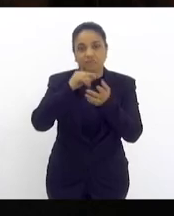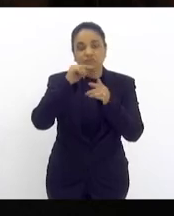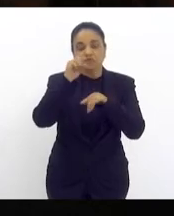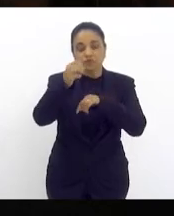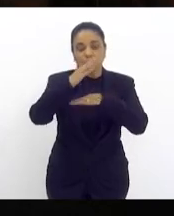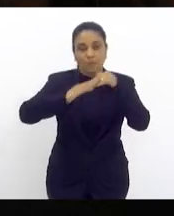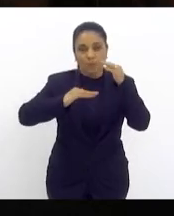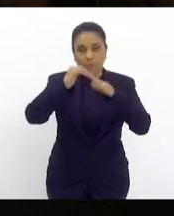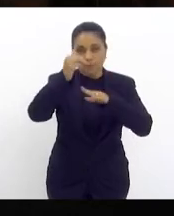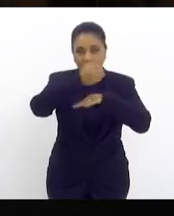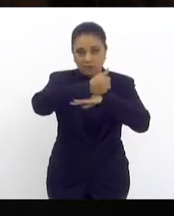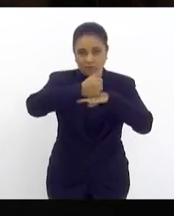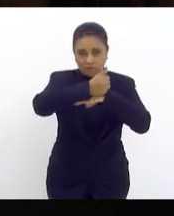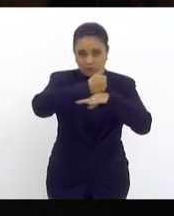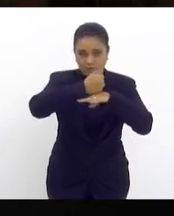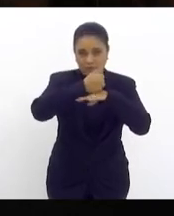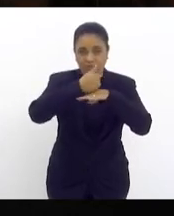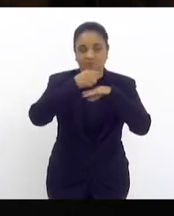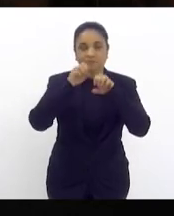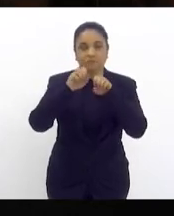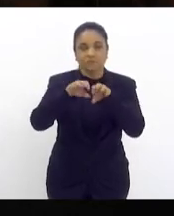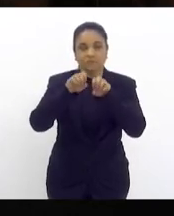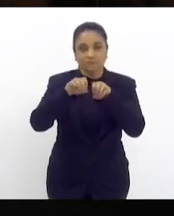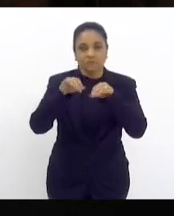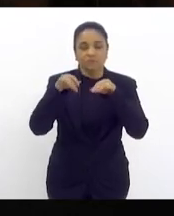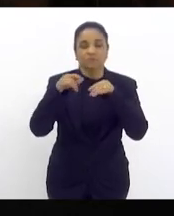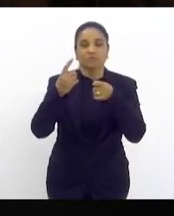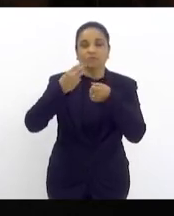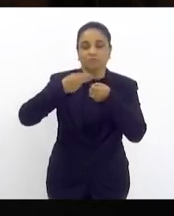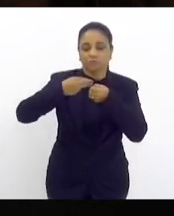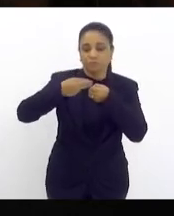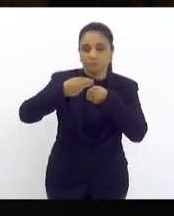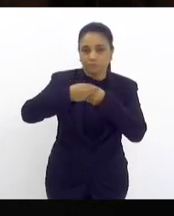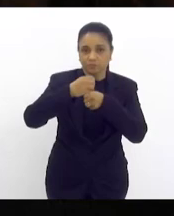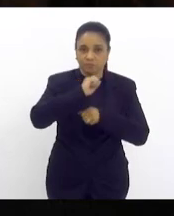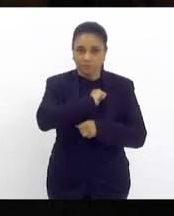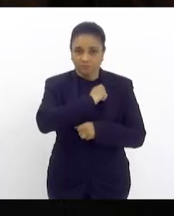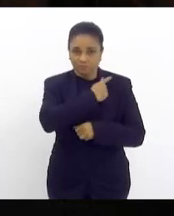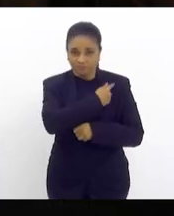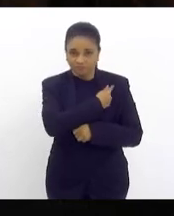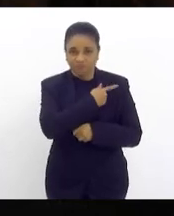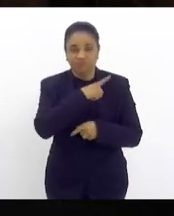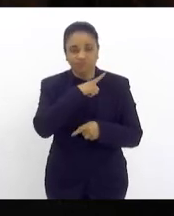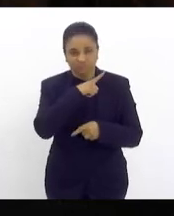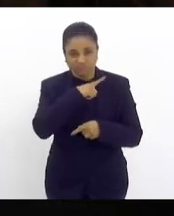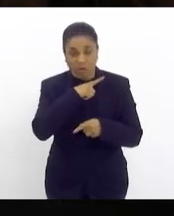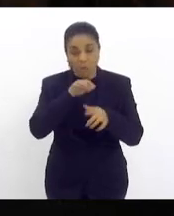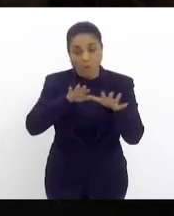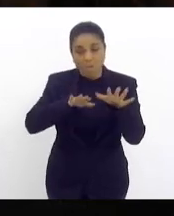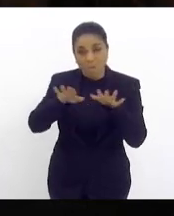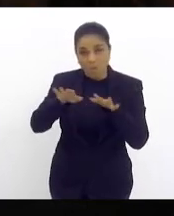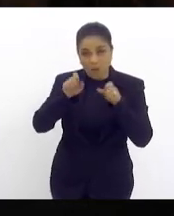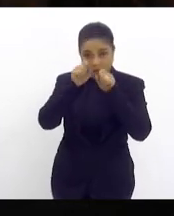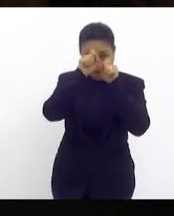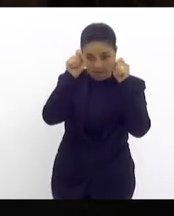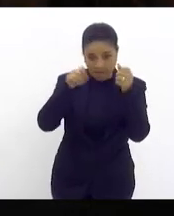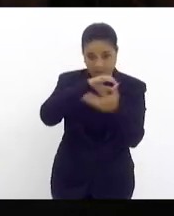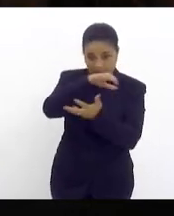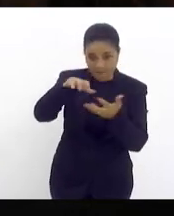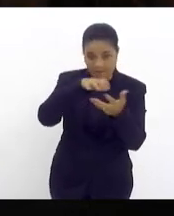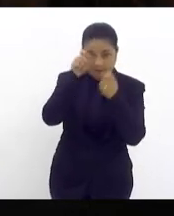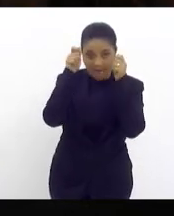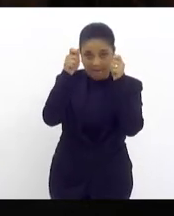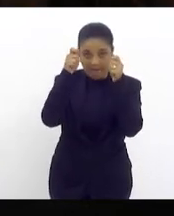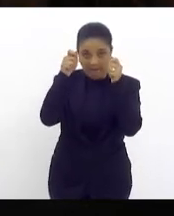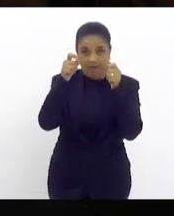do município profissionais esses que tem uma mobilização marcada para o dia 26 e